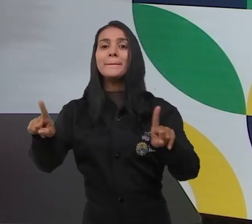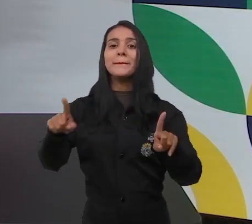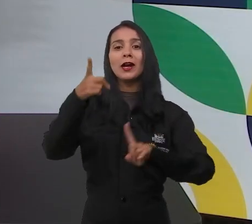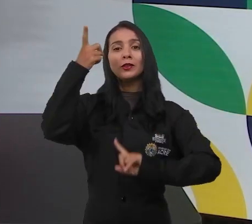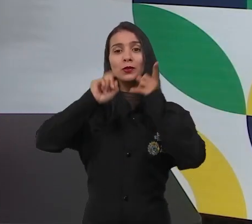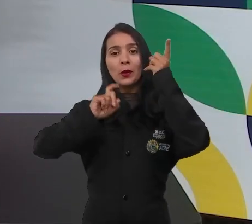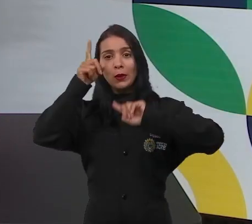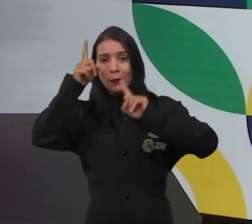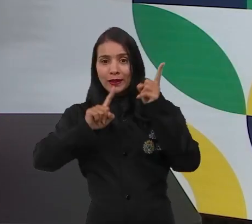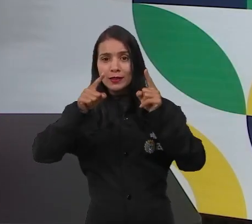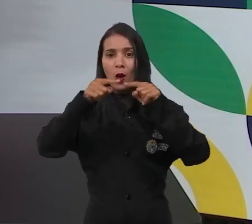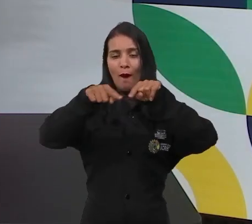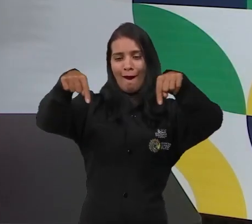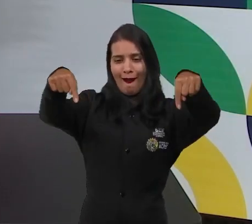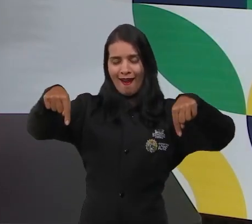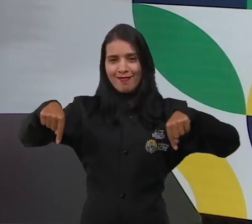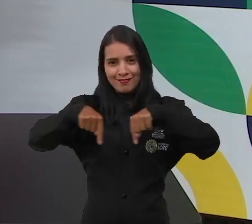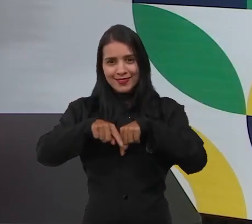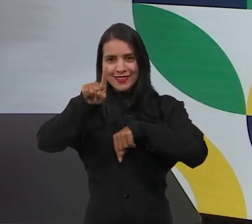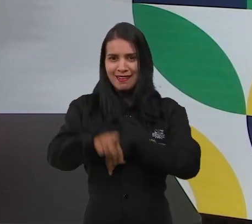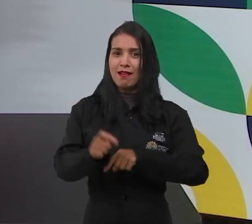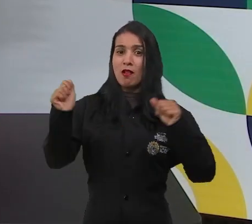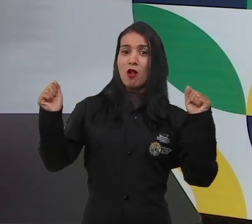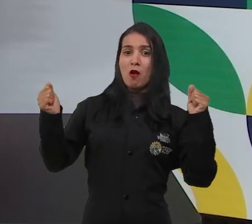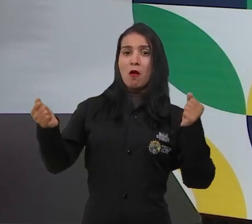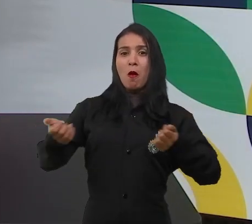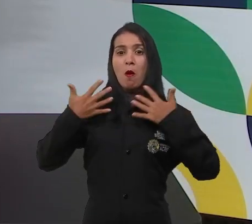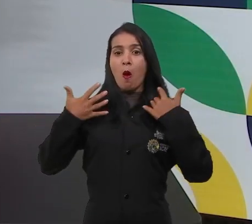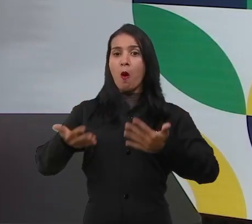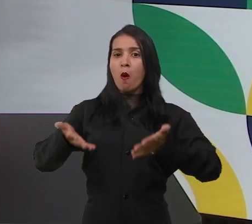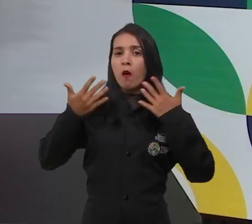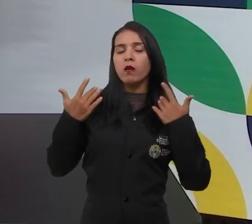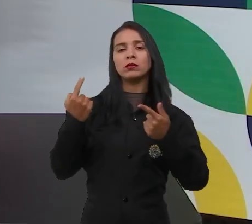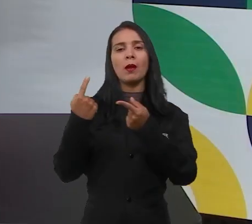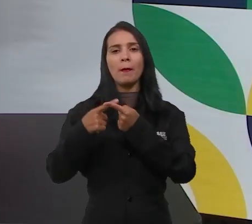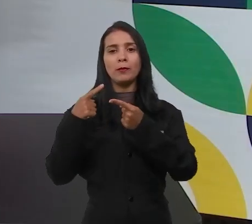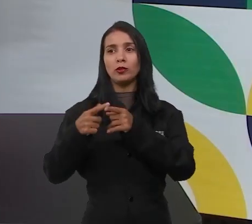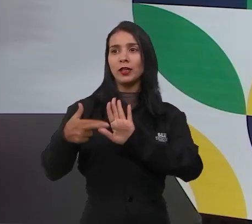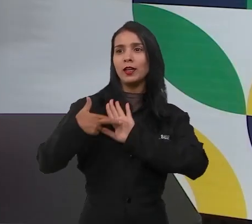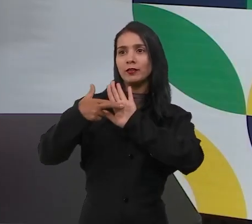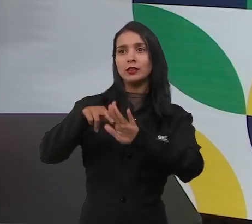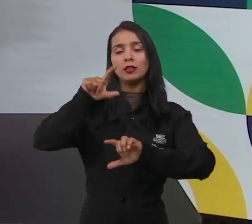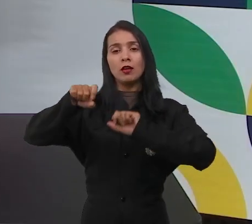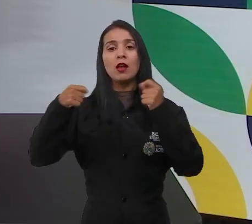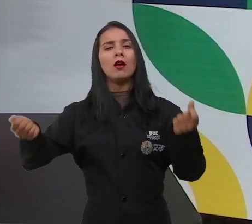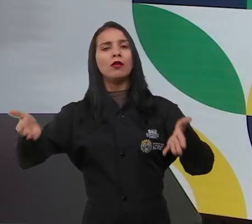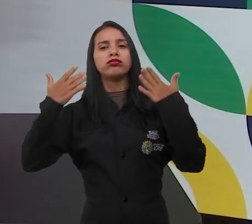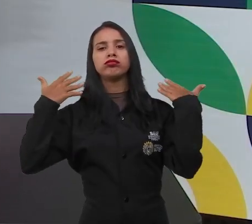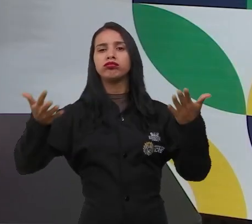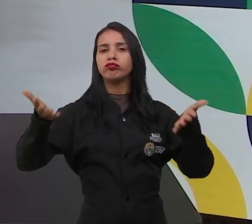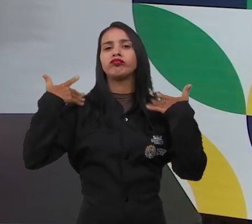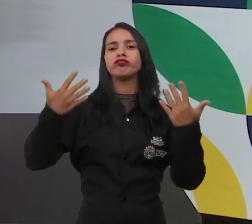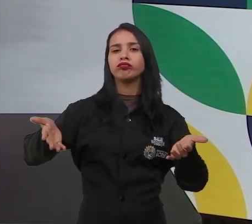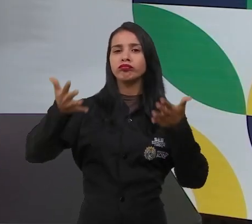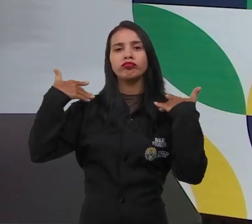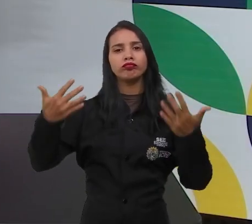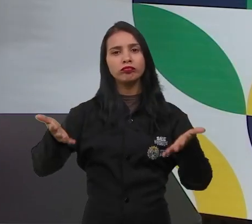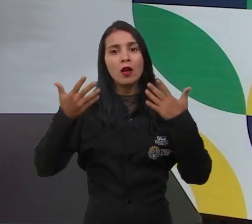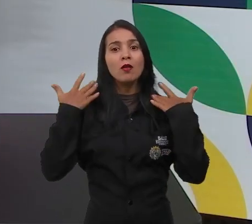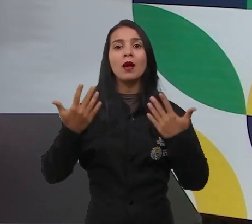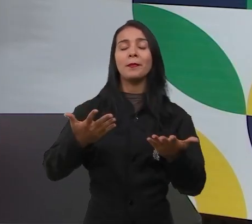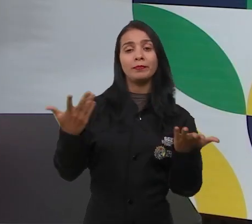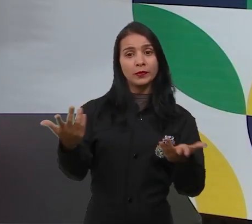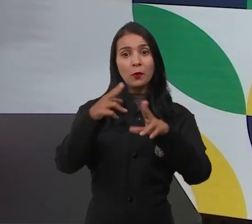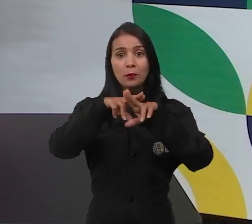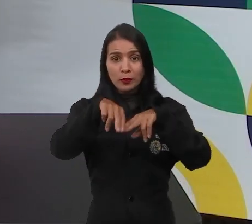sala está un horno é para se referir que está muito quente, está muito calor. Então essa